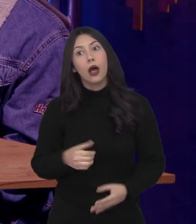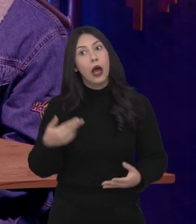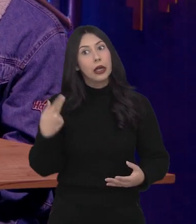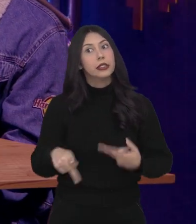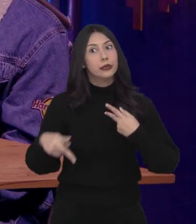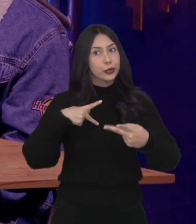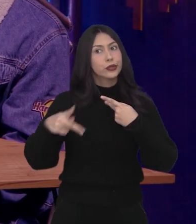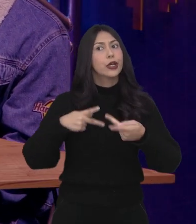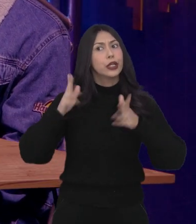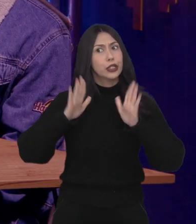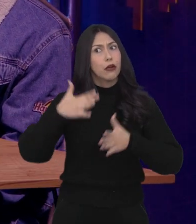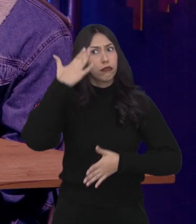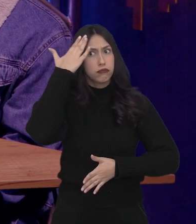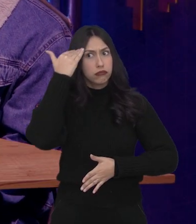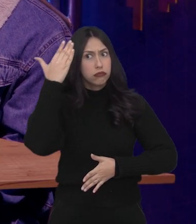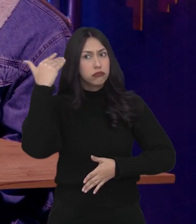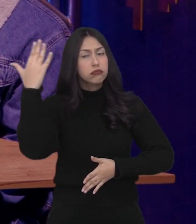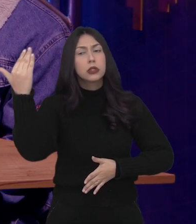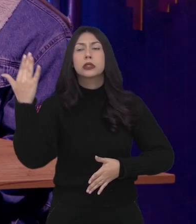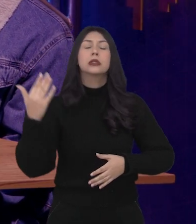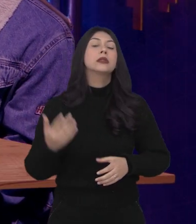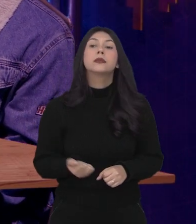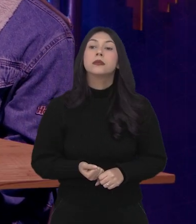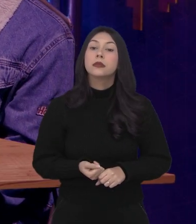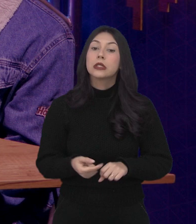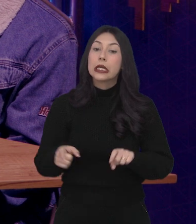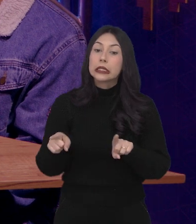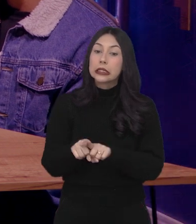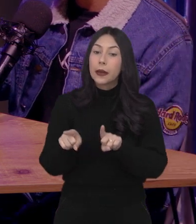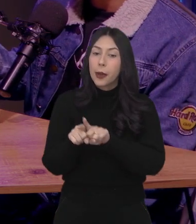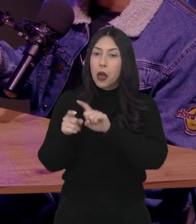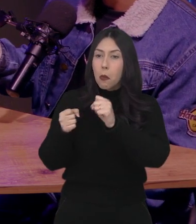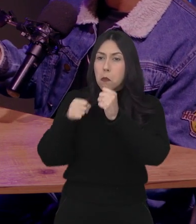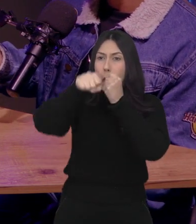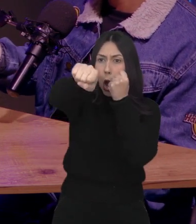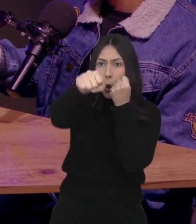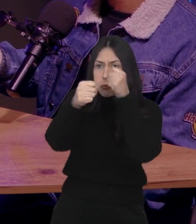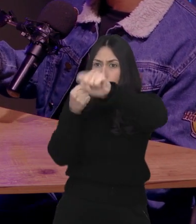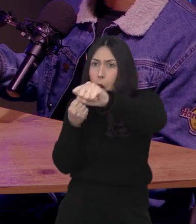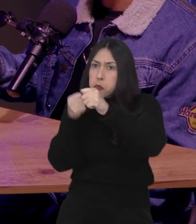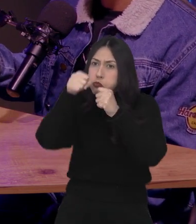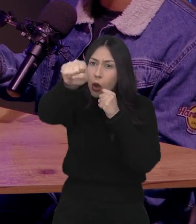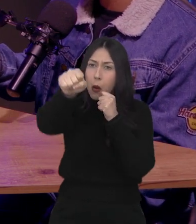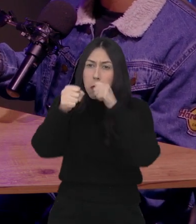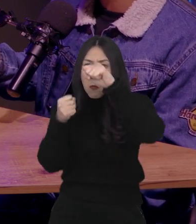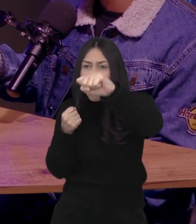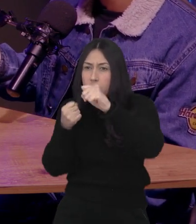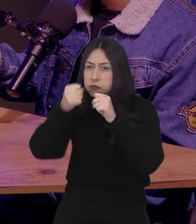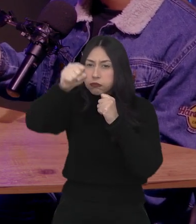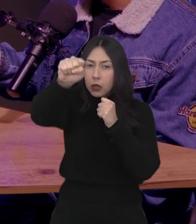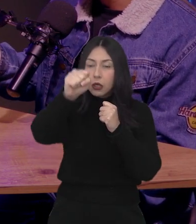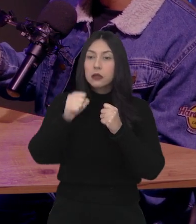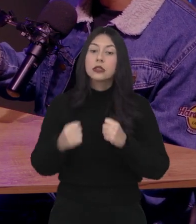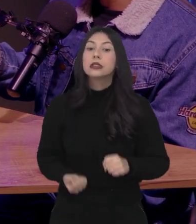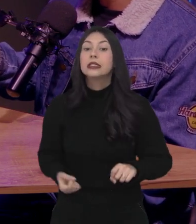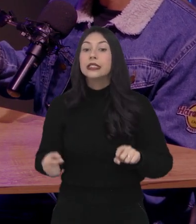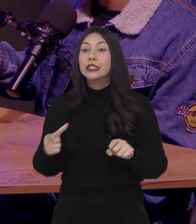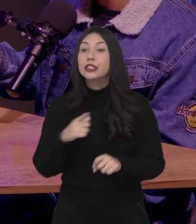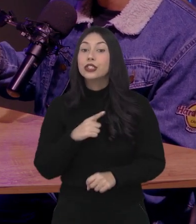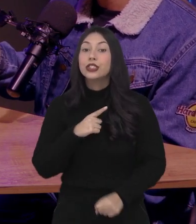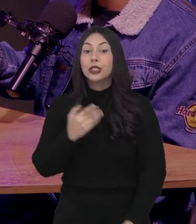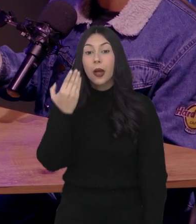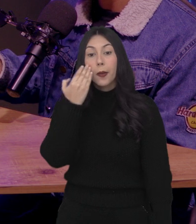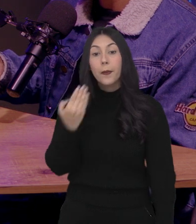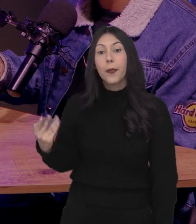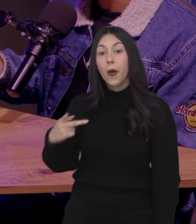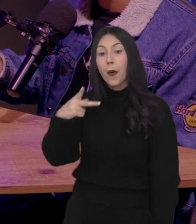do wrestling. A luta com os punhos, que é o precursor do boxe, e tinha